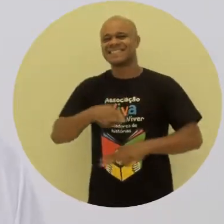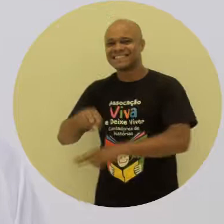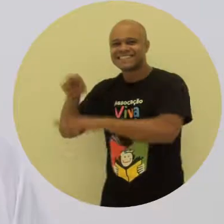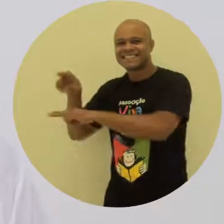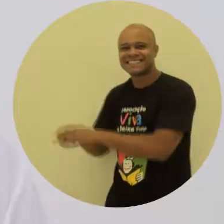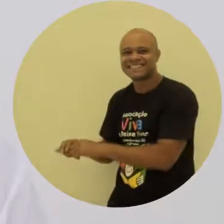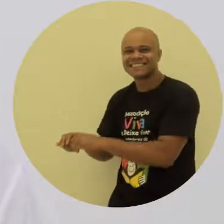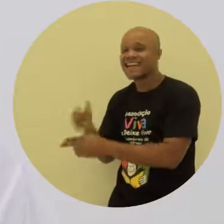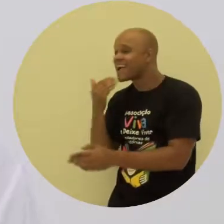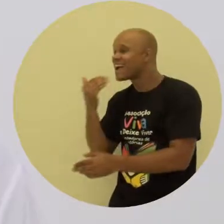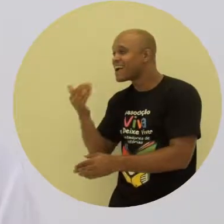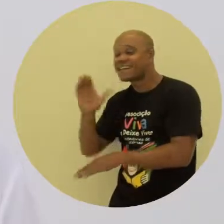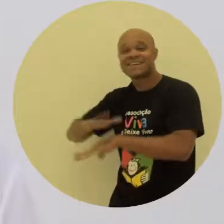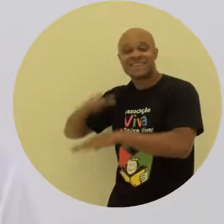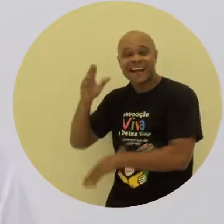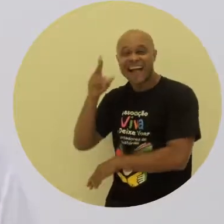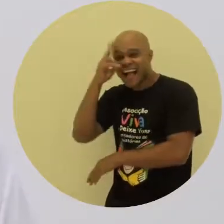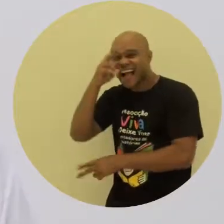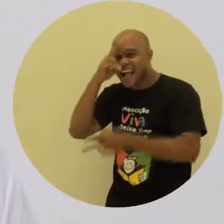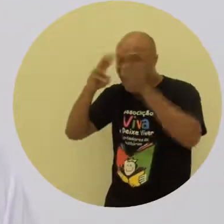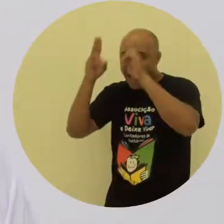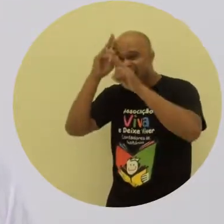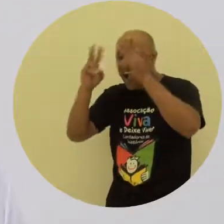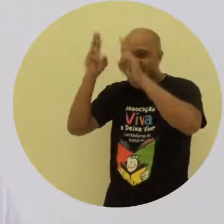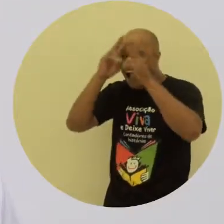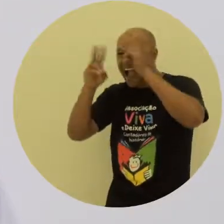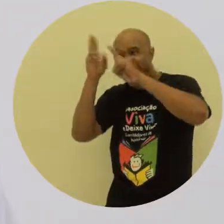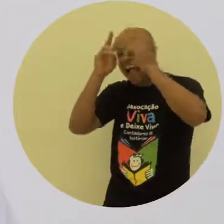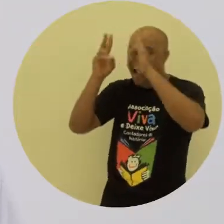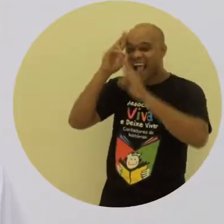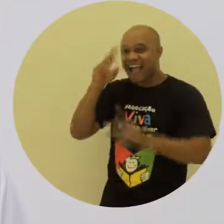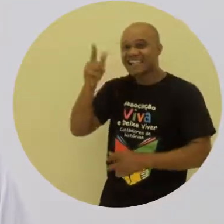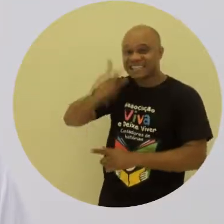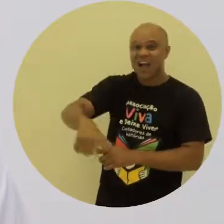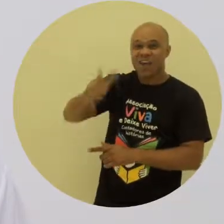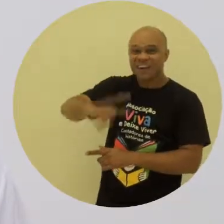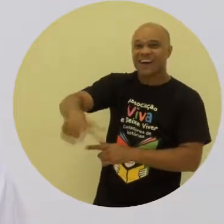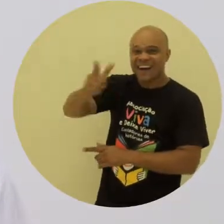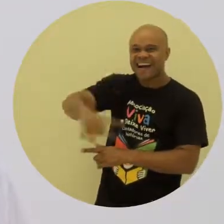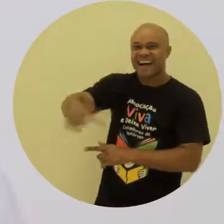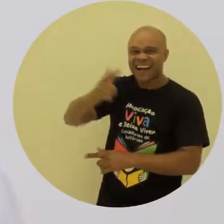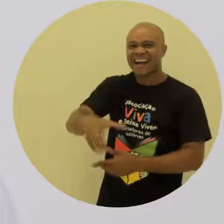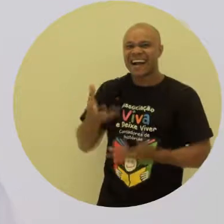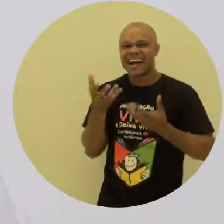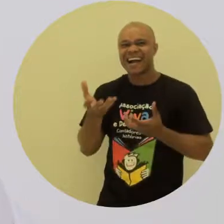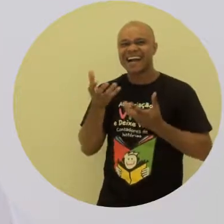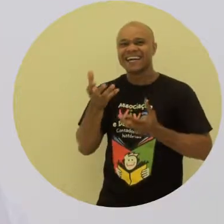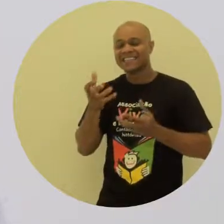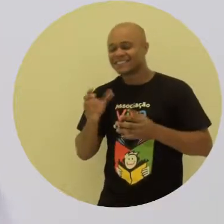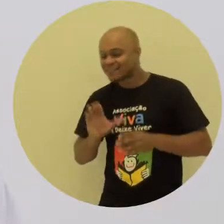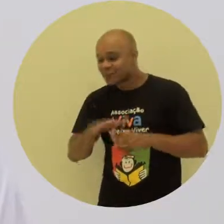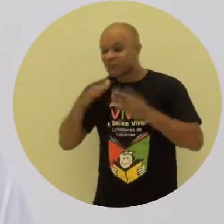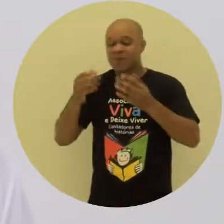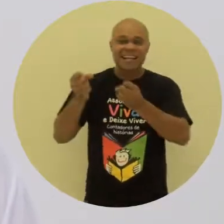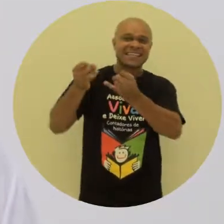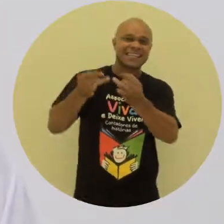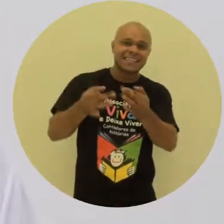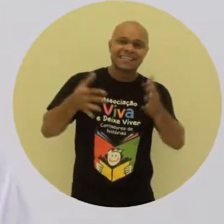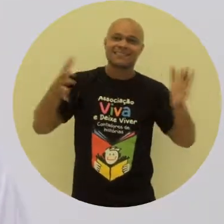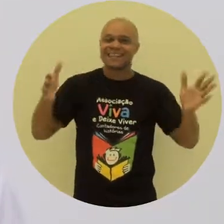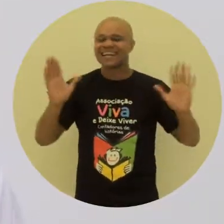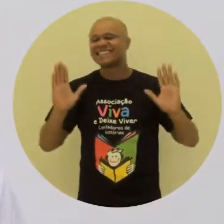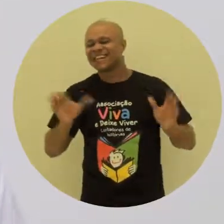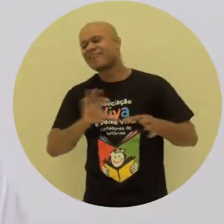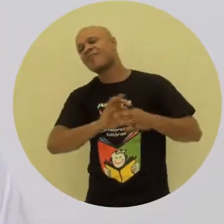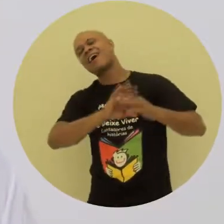sentar do seu lado, ela vai pedir mais histórias, ela vai pedir conte mais uma vez, ela vai querer a história fora do livro, ela